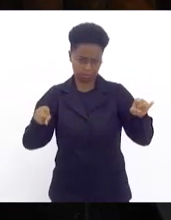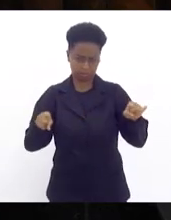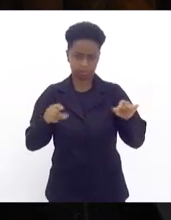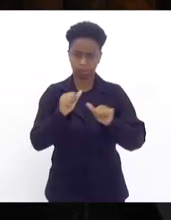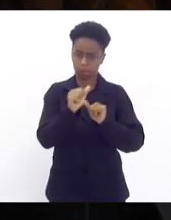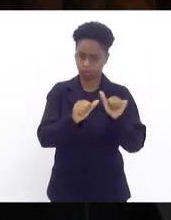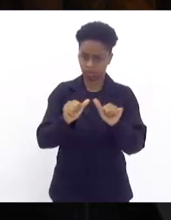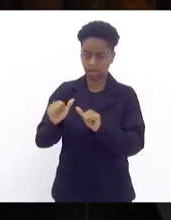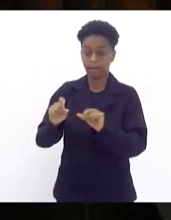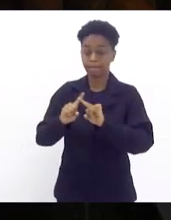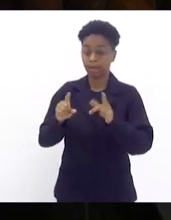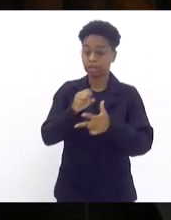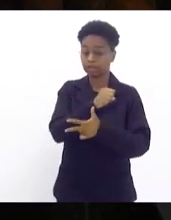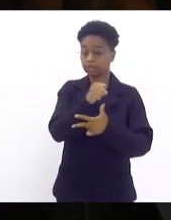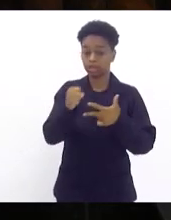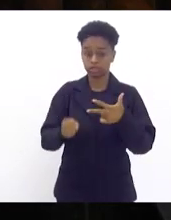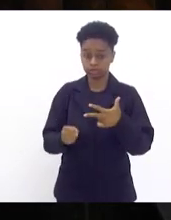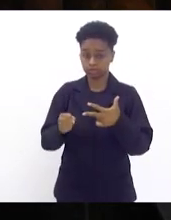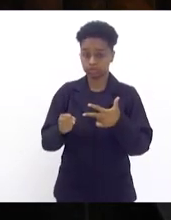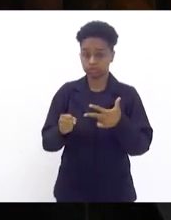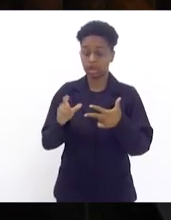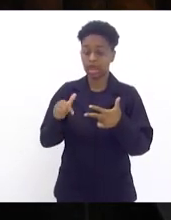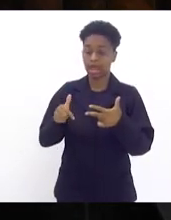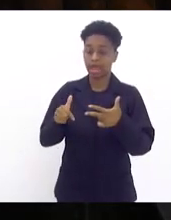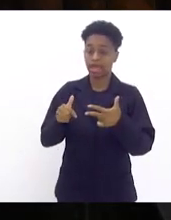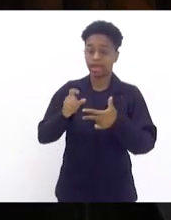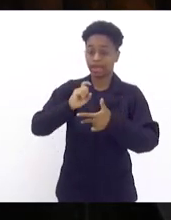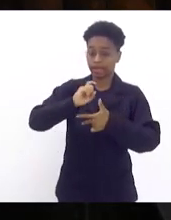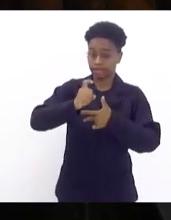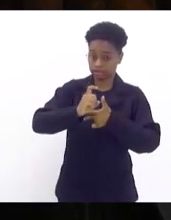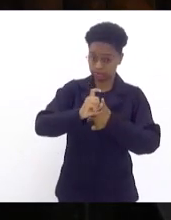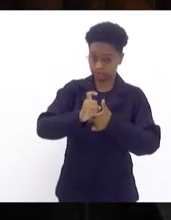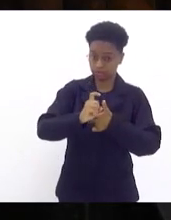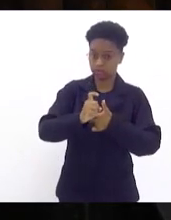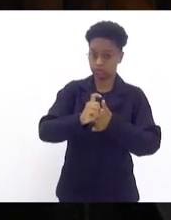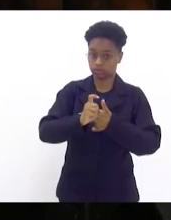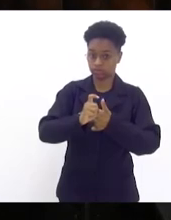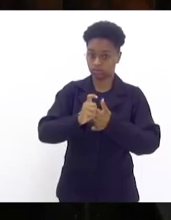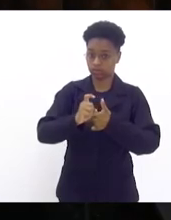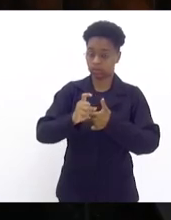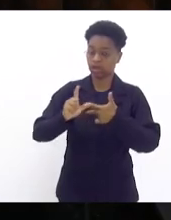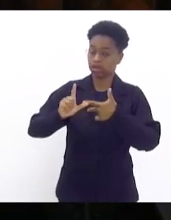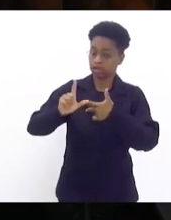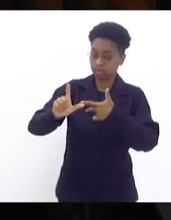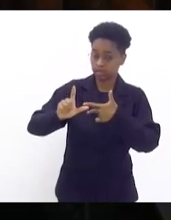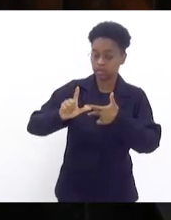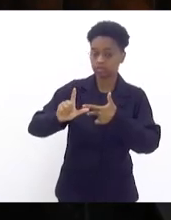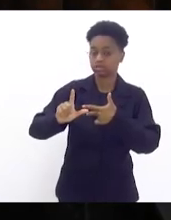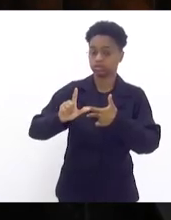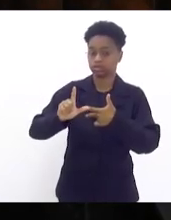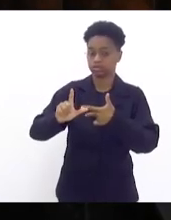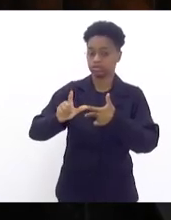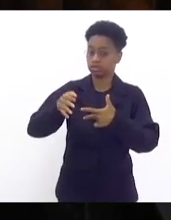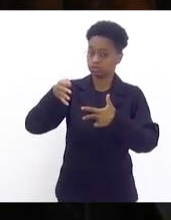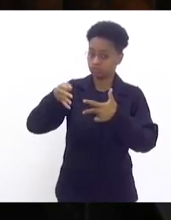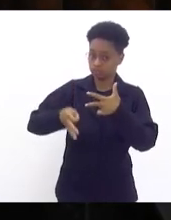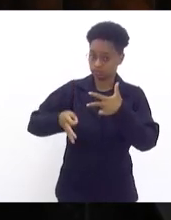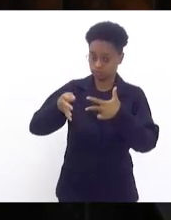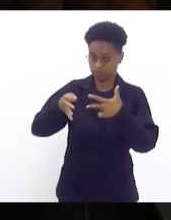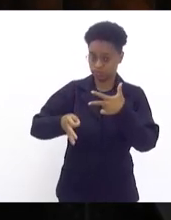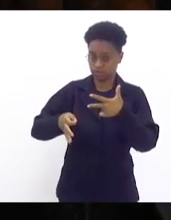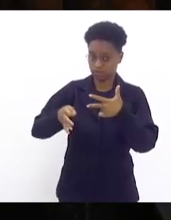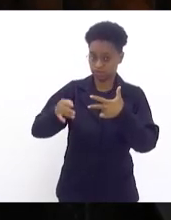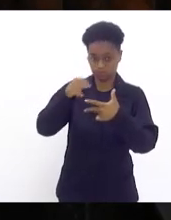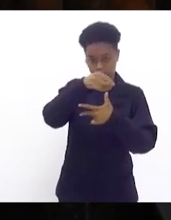esses três poderes são poderes executivo poder legislativo e poder